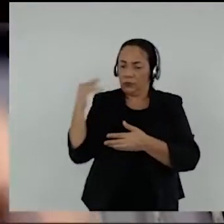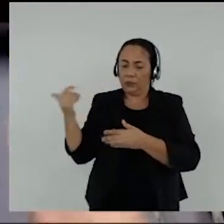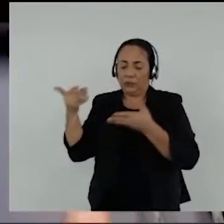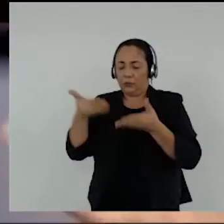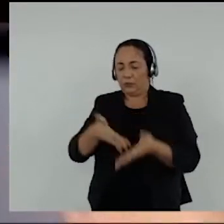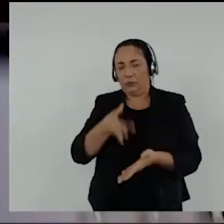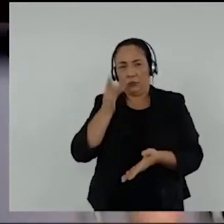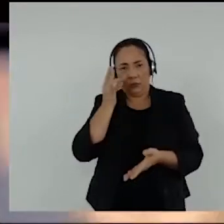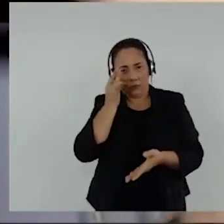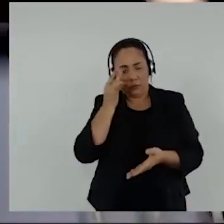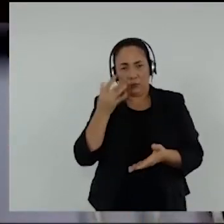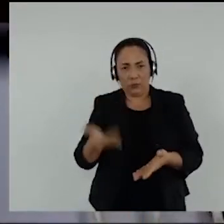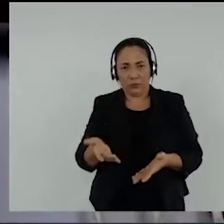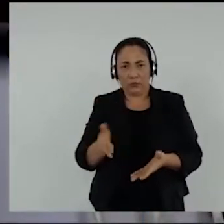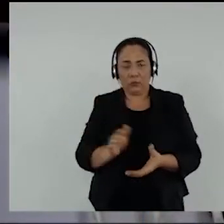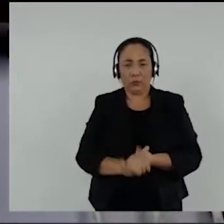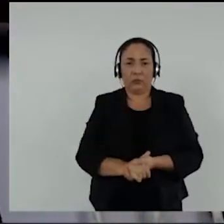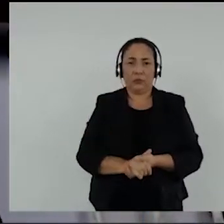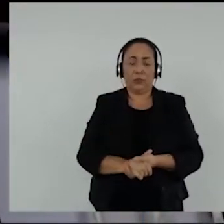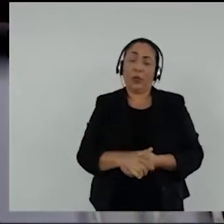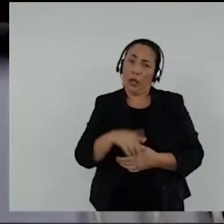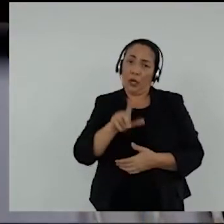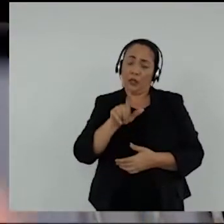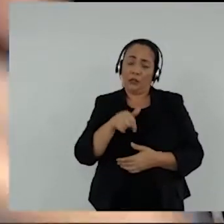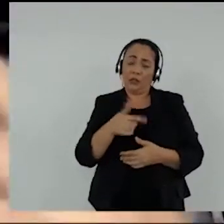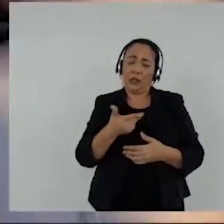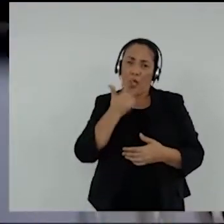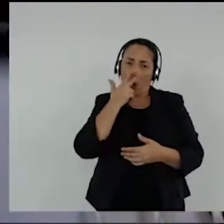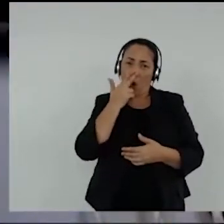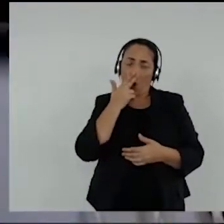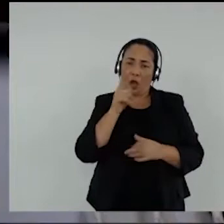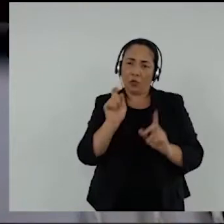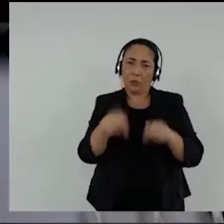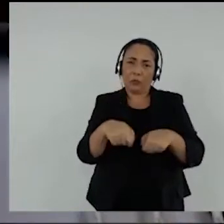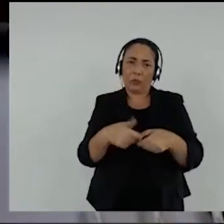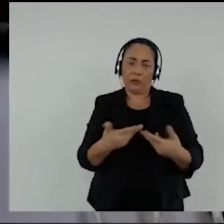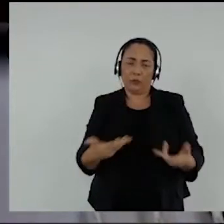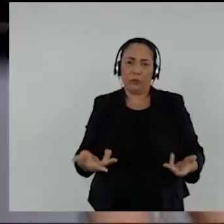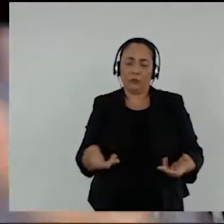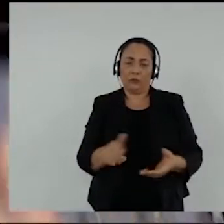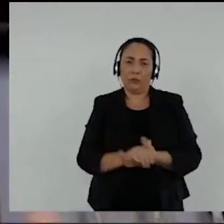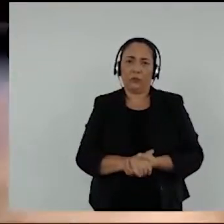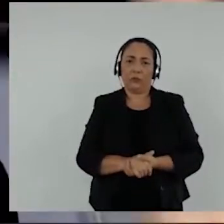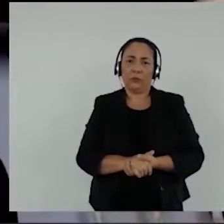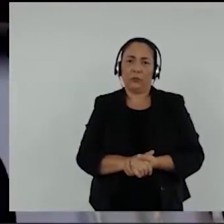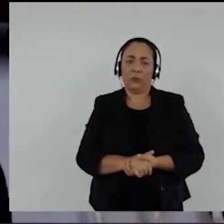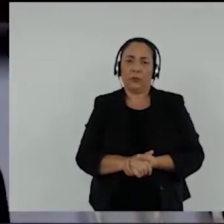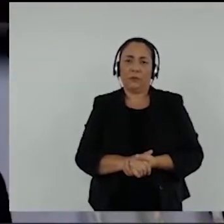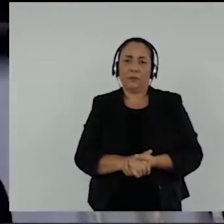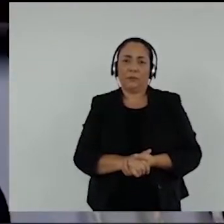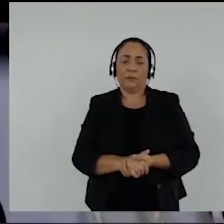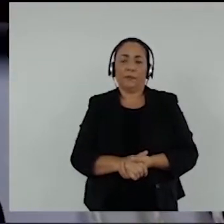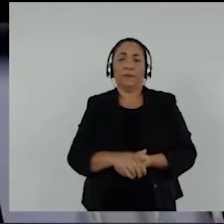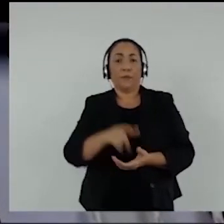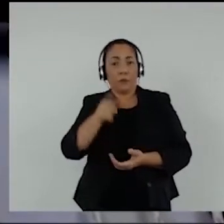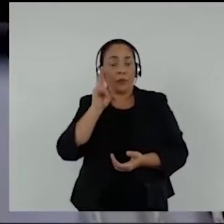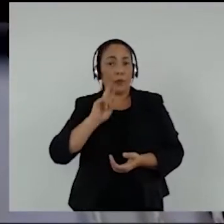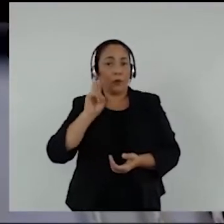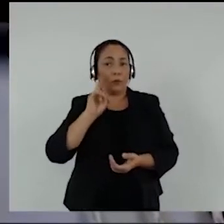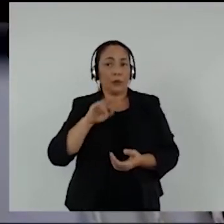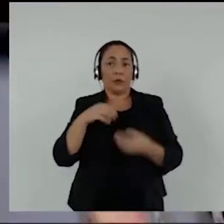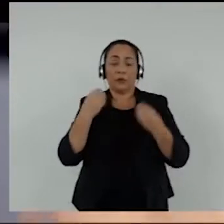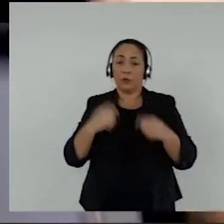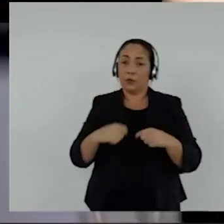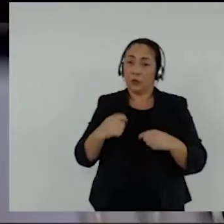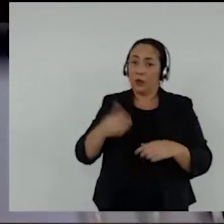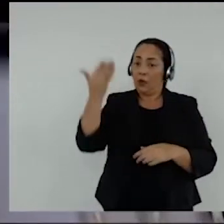testemunhas fossem ouvidas, aí sim, por meio digital. Né? Voltamos àquela história da credibilidade